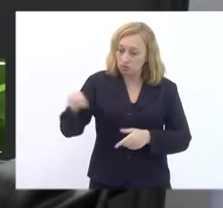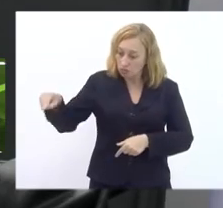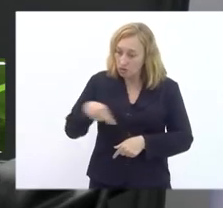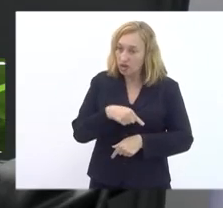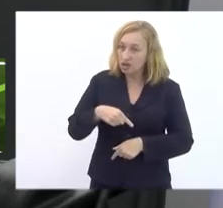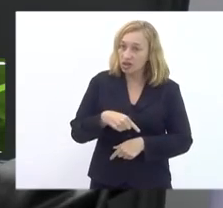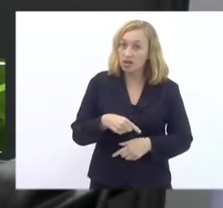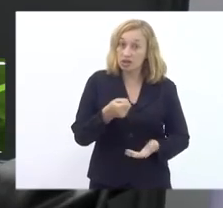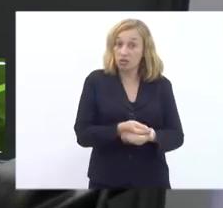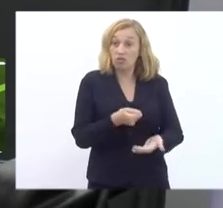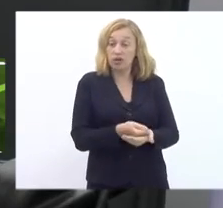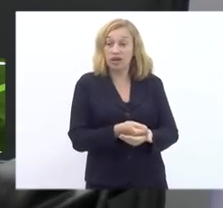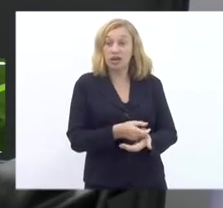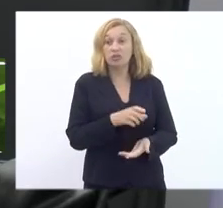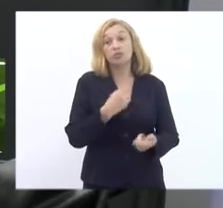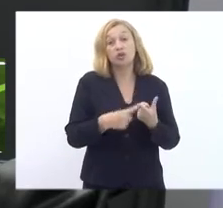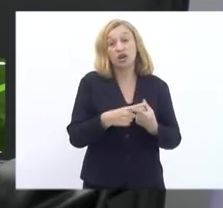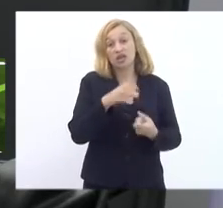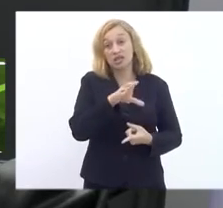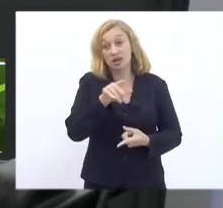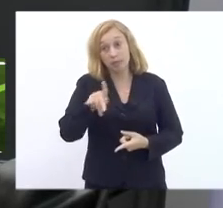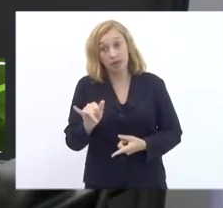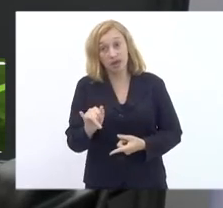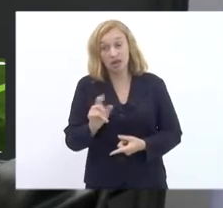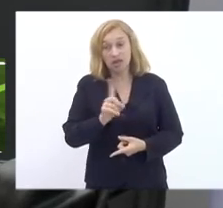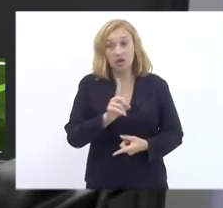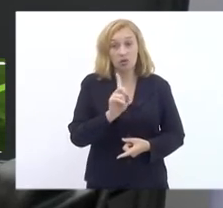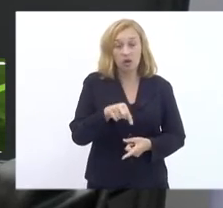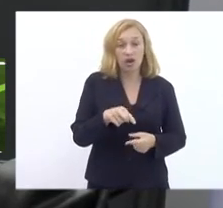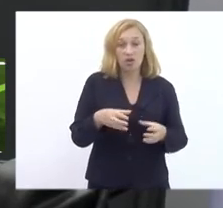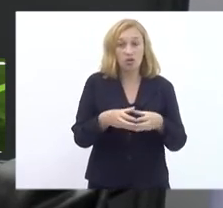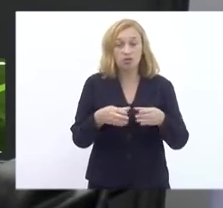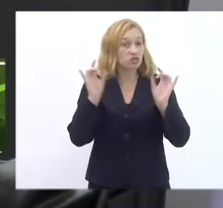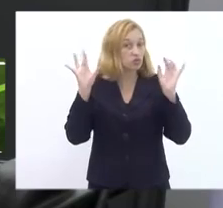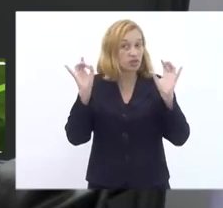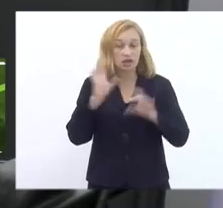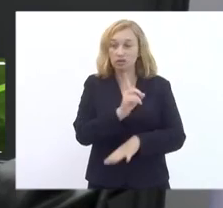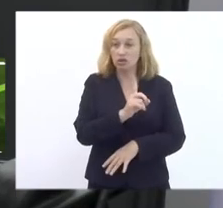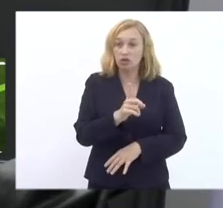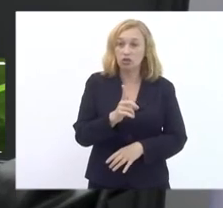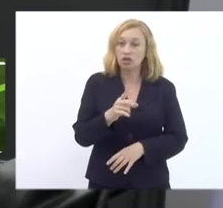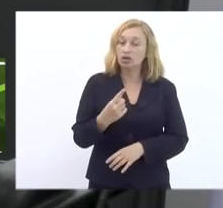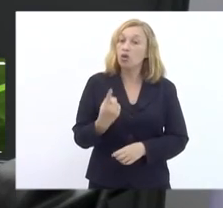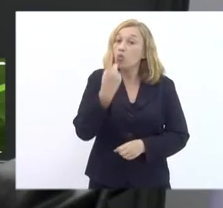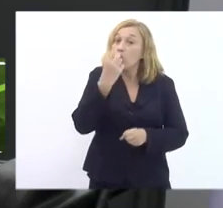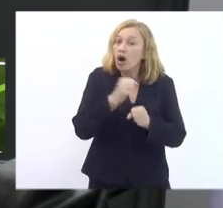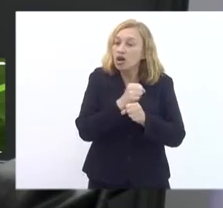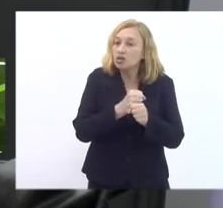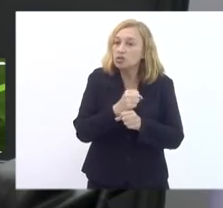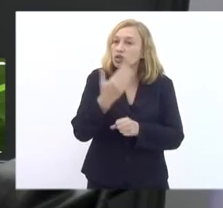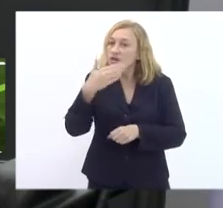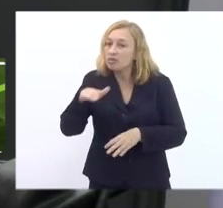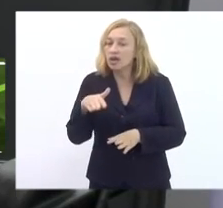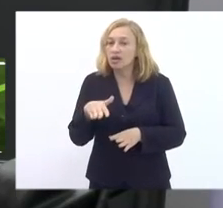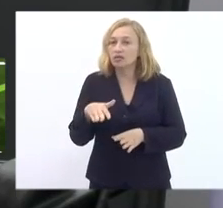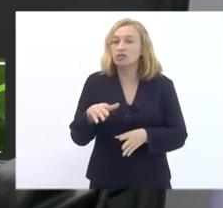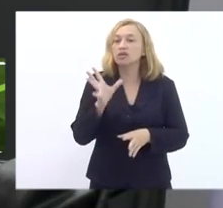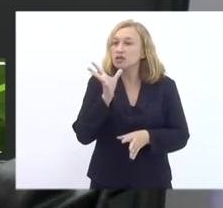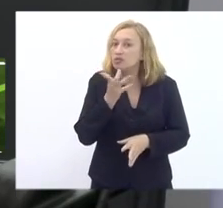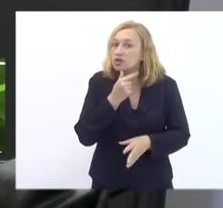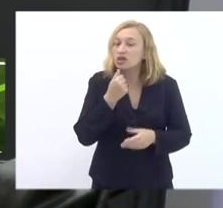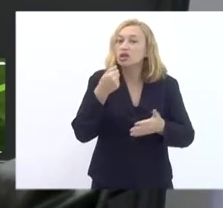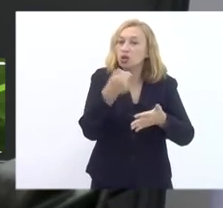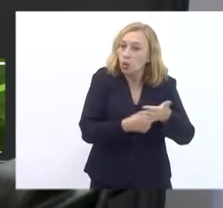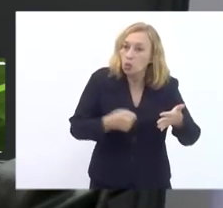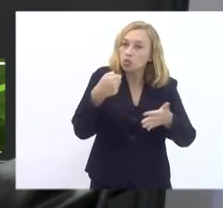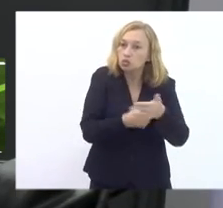porque CPI, a Comissão Parlamentar de Inquérito, não é uma comissão especial, não. Por isso que eu demorei um ano e meio. Eu, deputada Lucinha, lutando aqui,